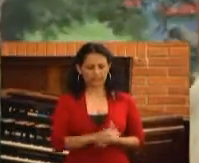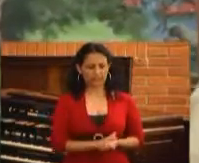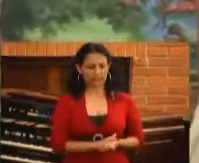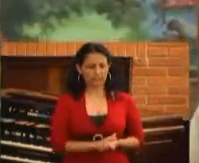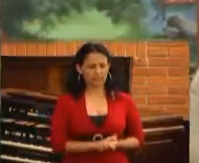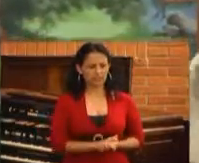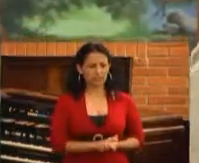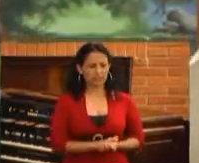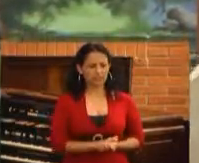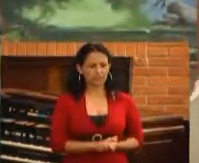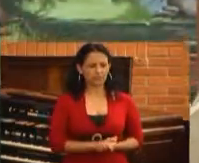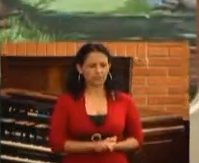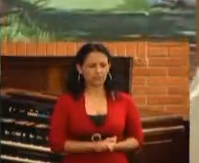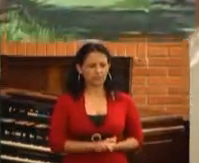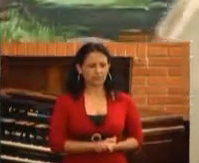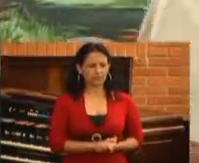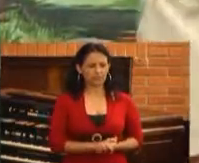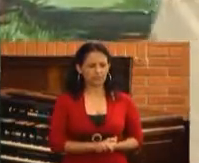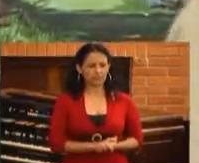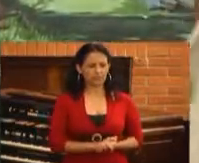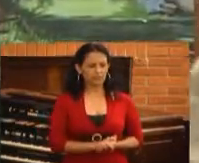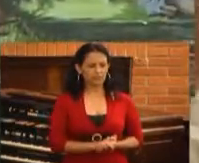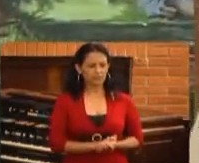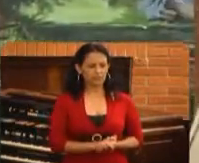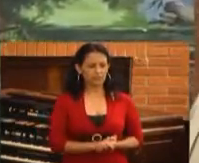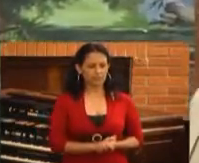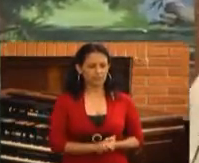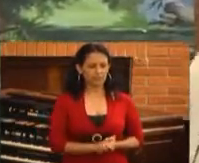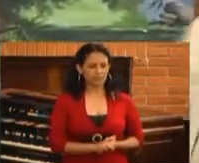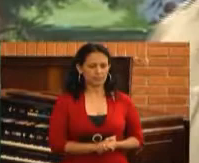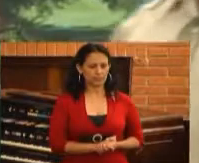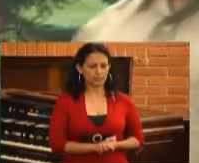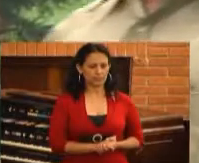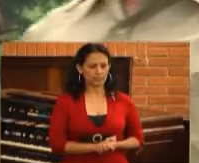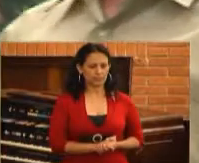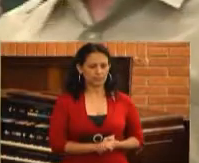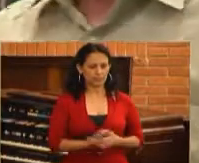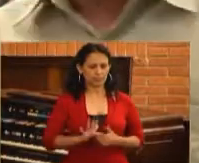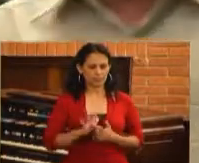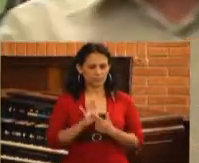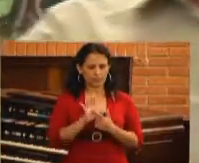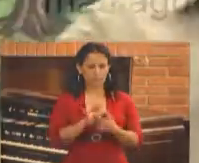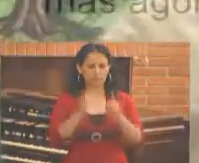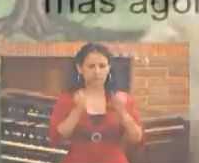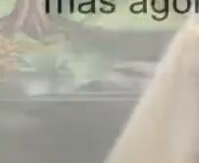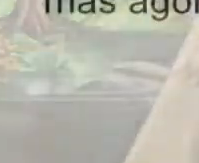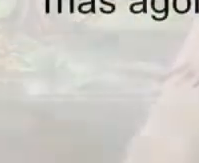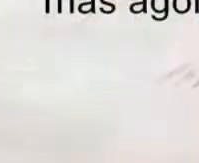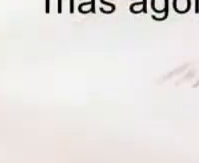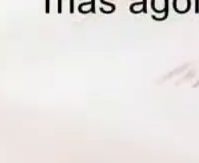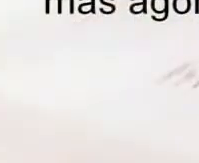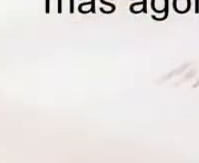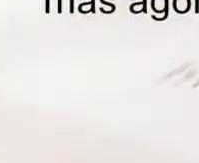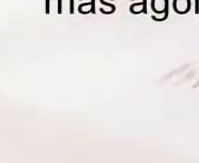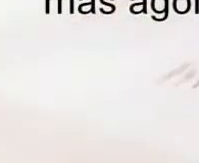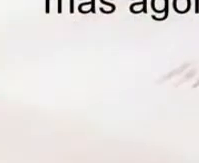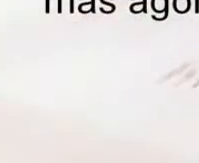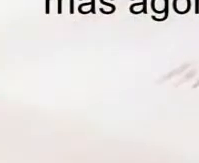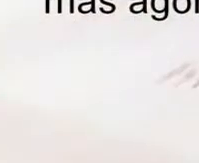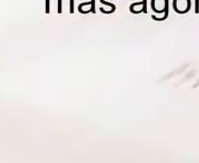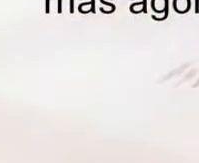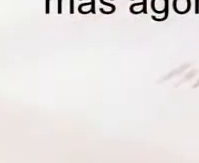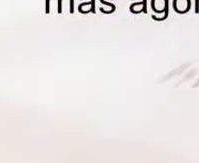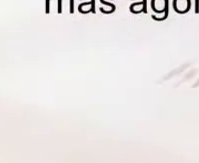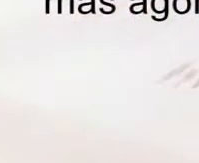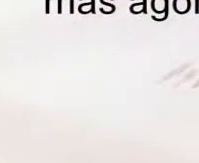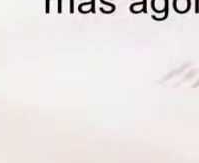mim é o lugar mais impressionante da manifestação do poder de Cristo. Ora, neste